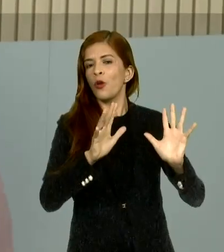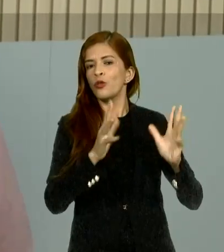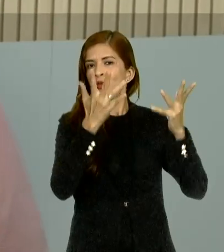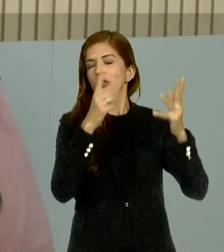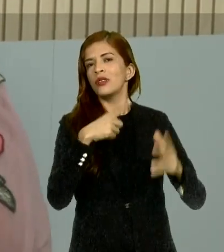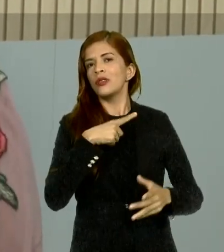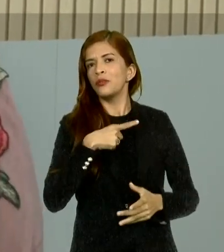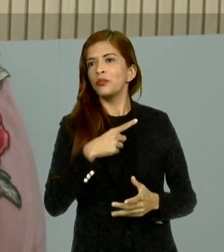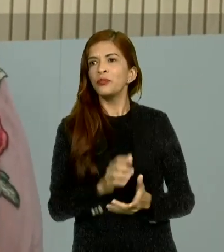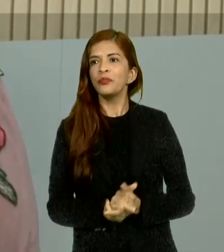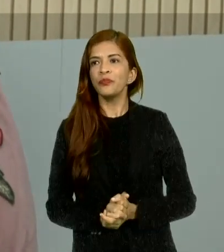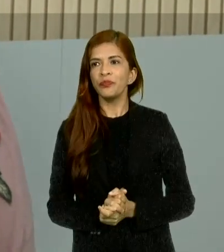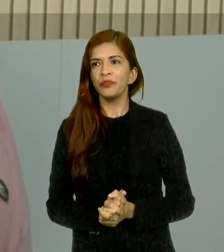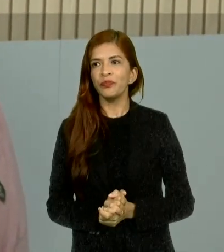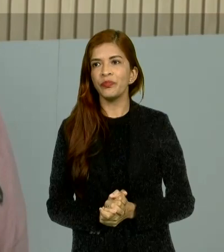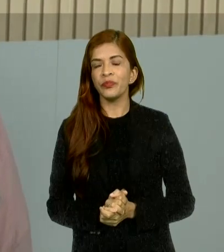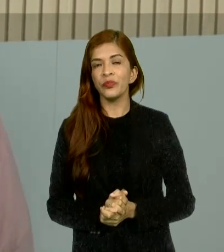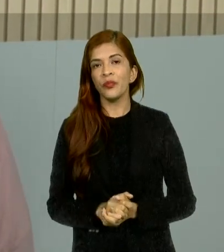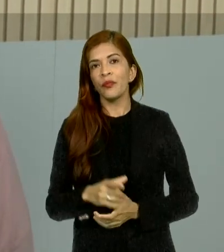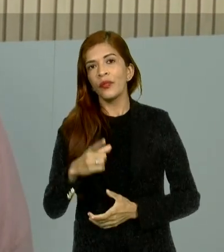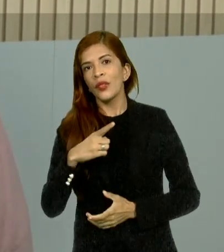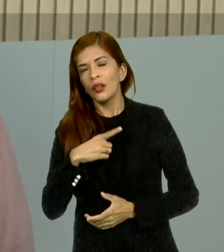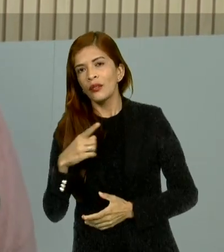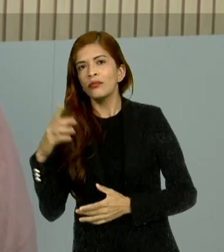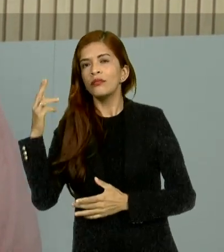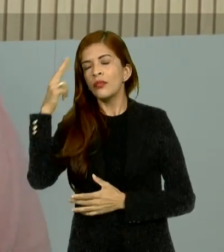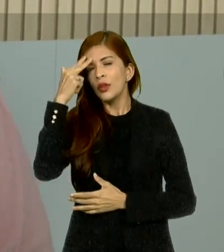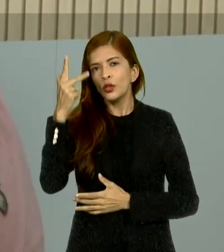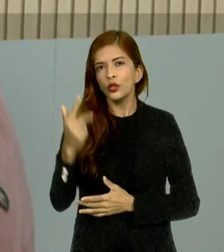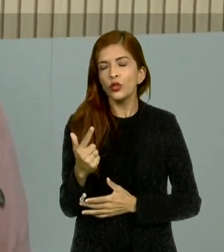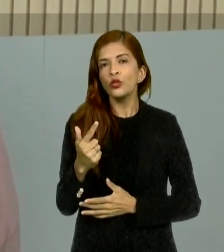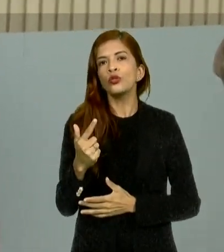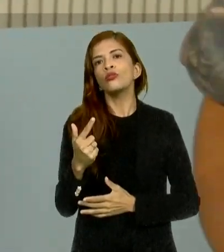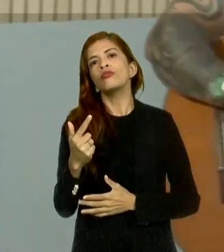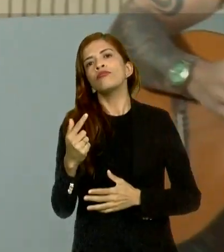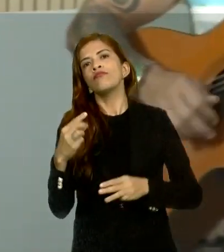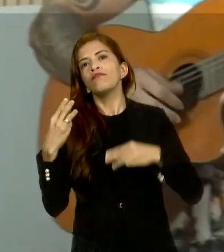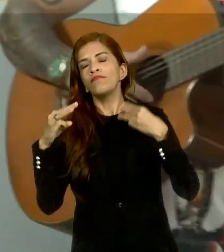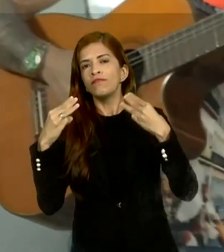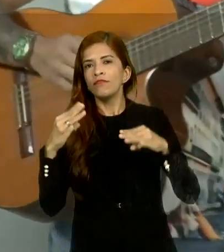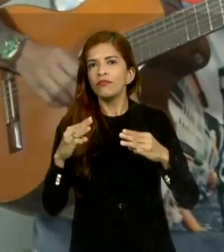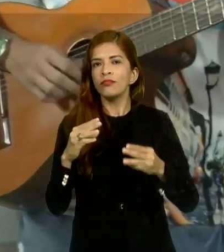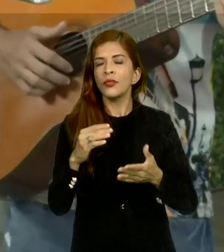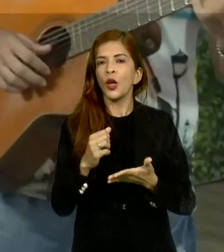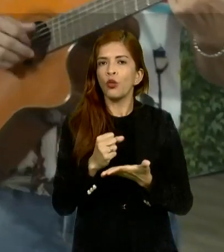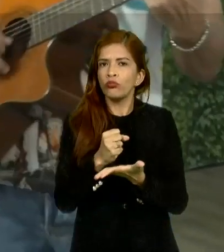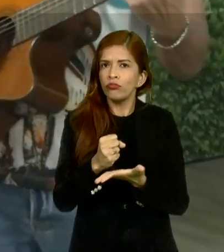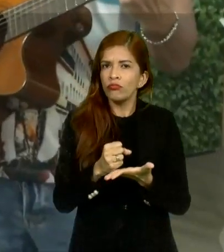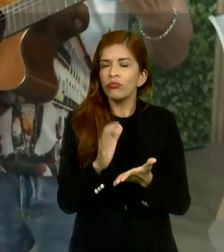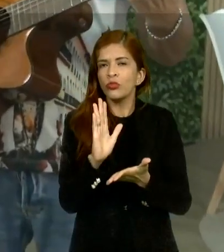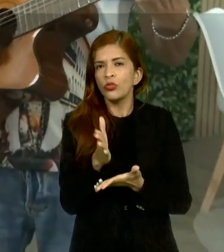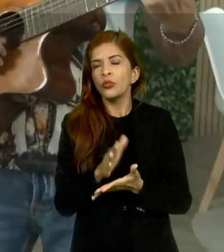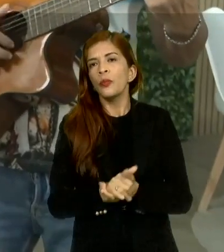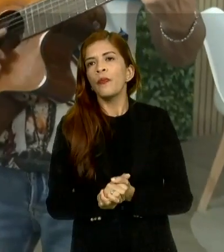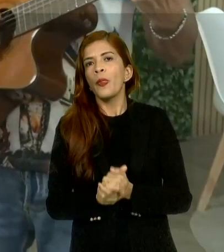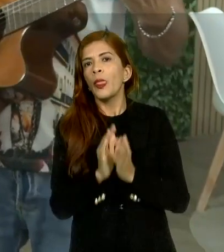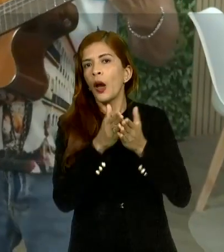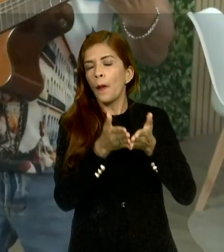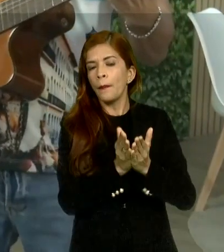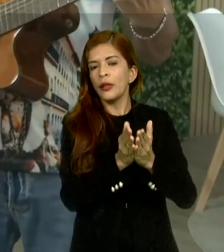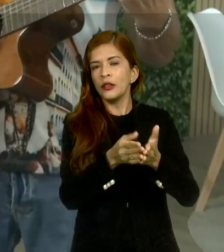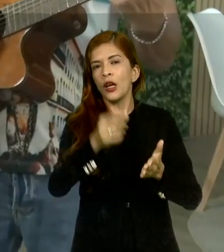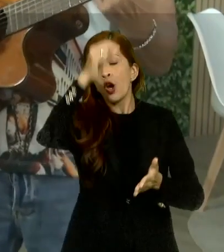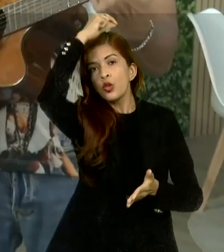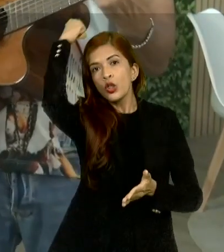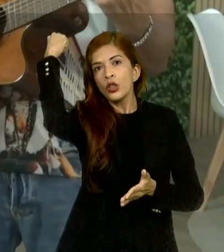junina. Com uma carreira musical consolidada, Joelson Braga conduz há anos um dos mais tradicionais passeios da capital. É o São João